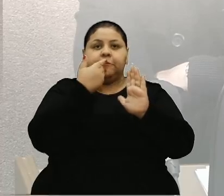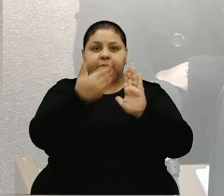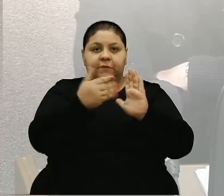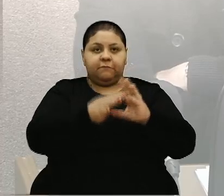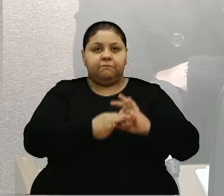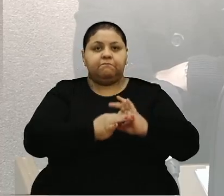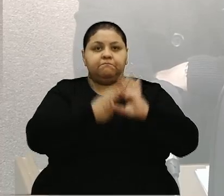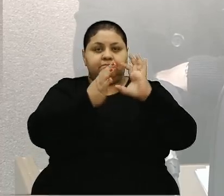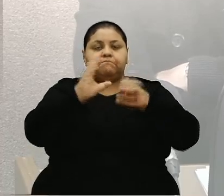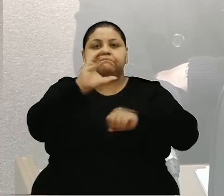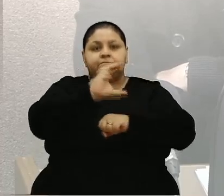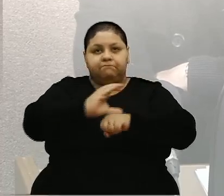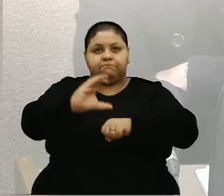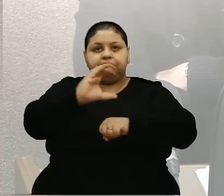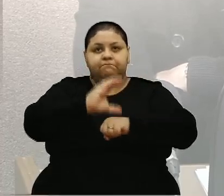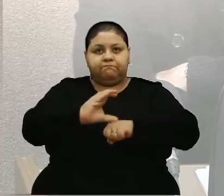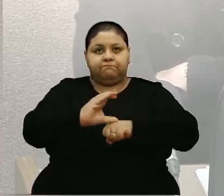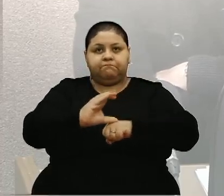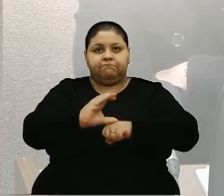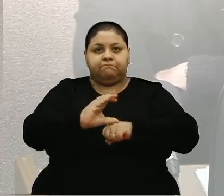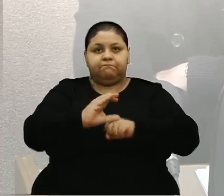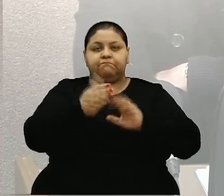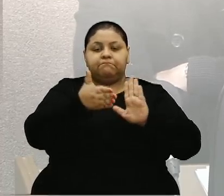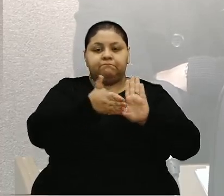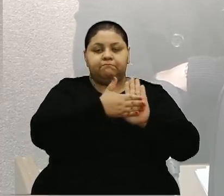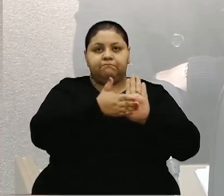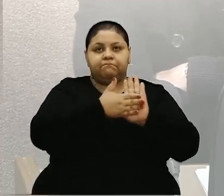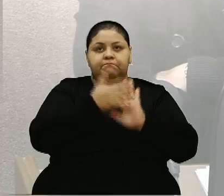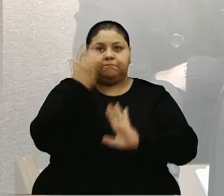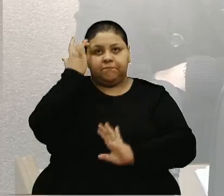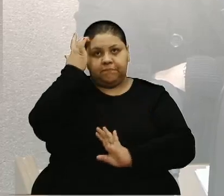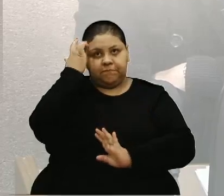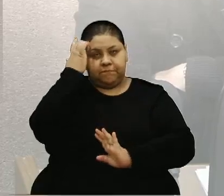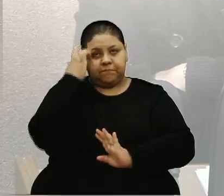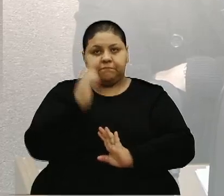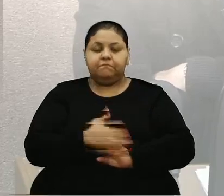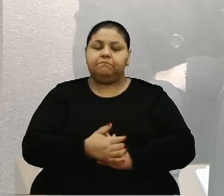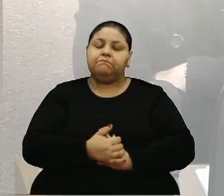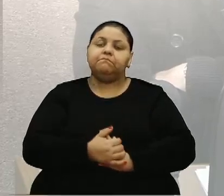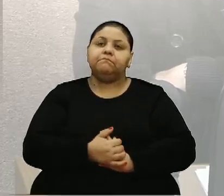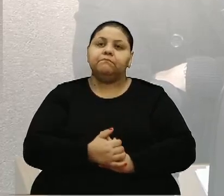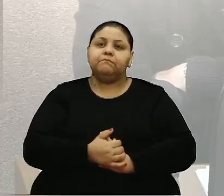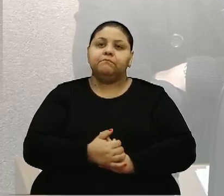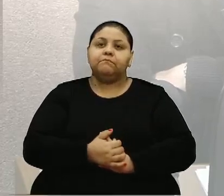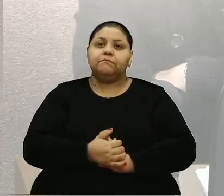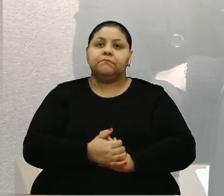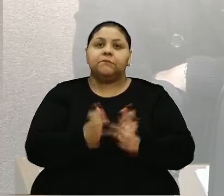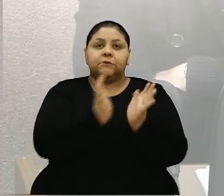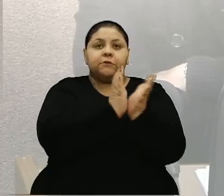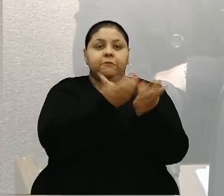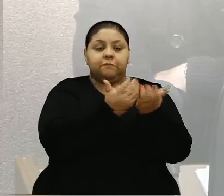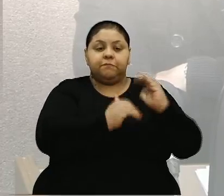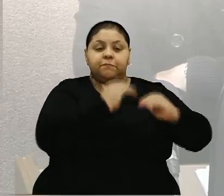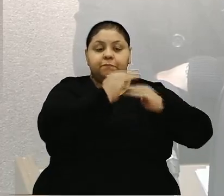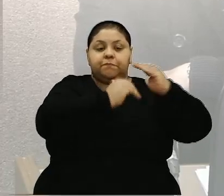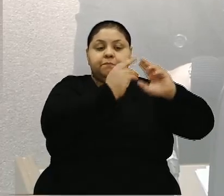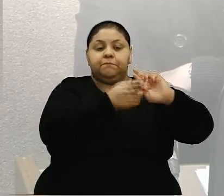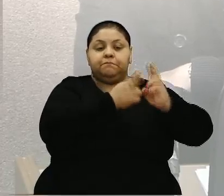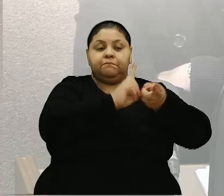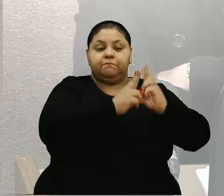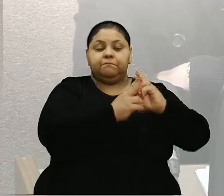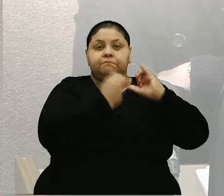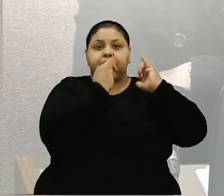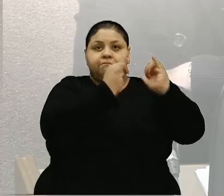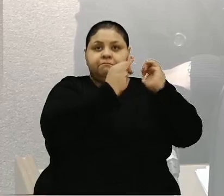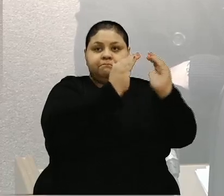e constitucionalidade desta proposição. Ante o exposto, esta Comissão de Desenvolvimento Urbano, Transporte